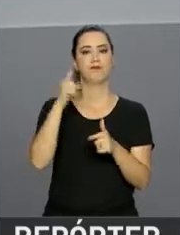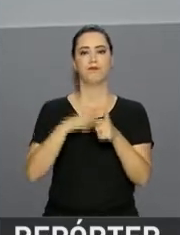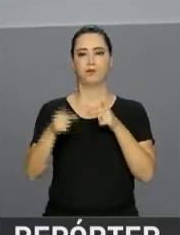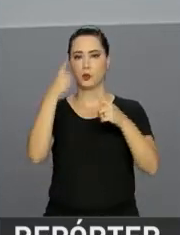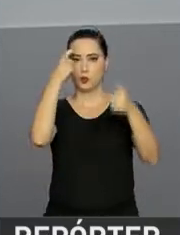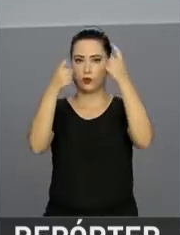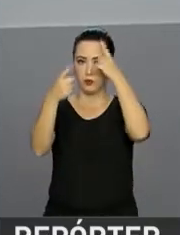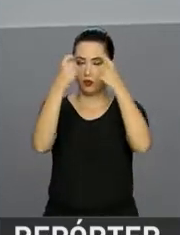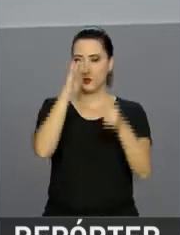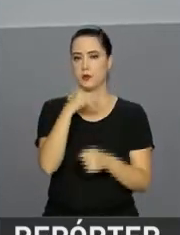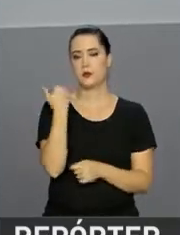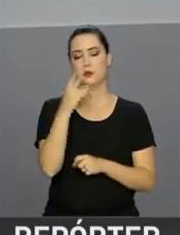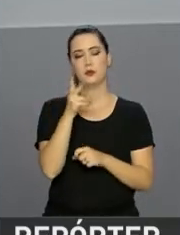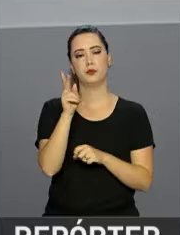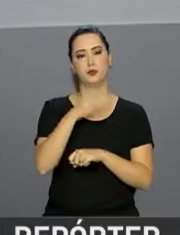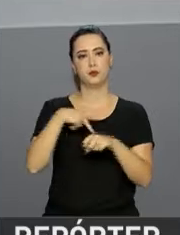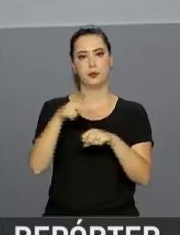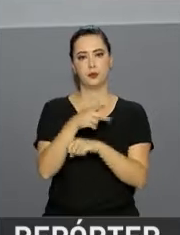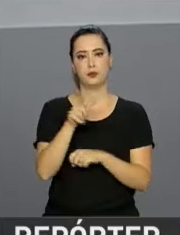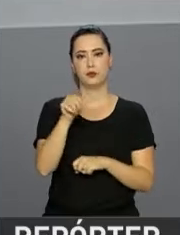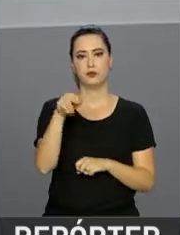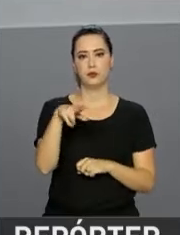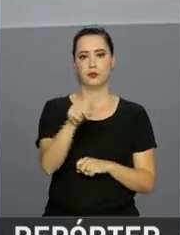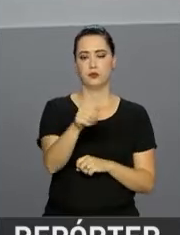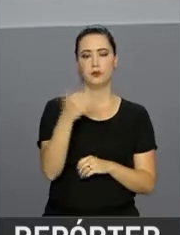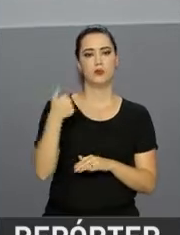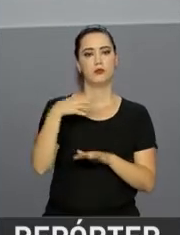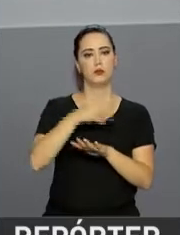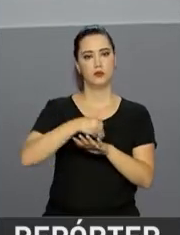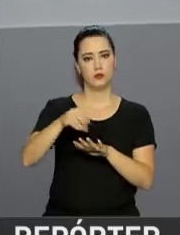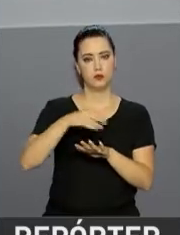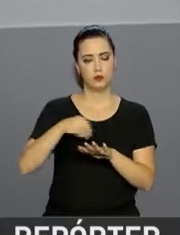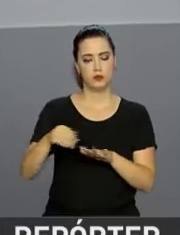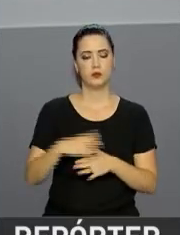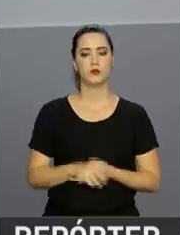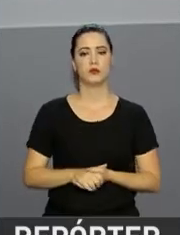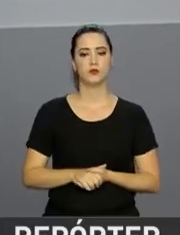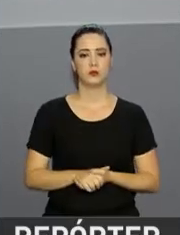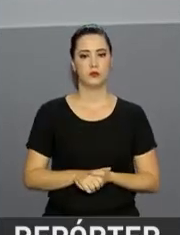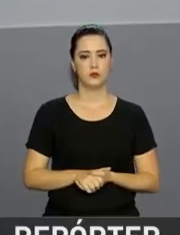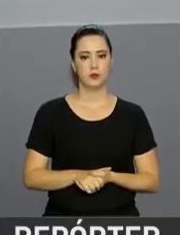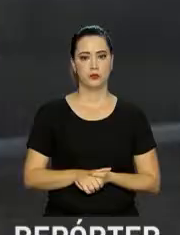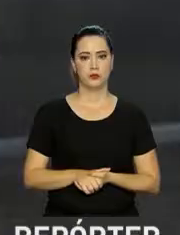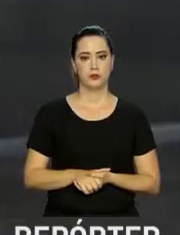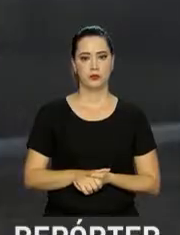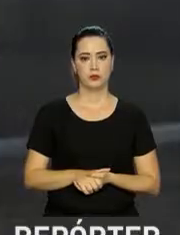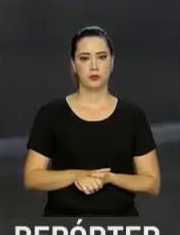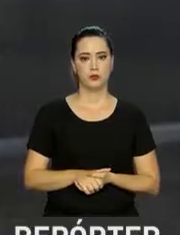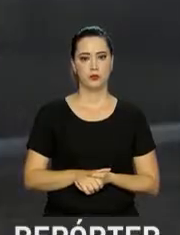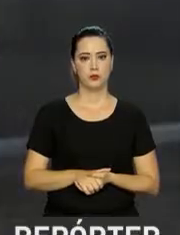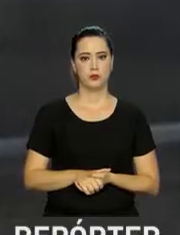de violência e morte do país a repórter luana karen tem mais informações sobre o assunto